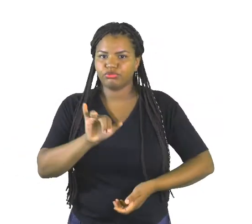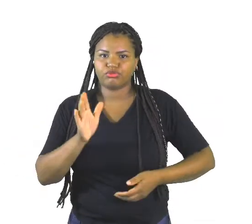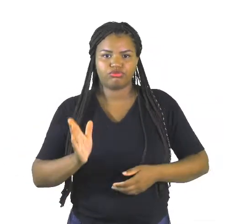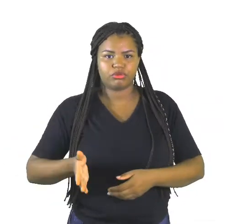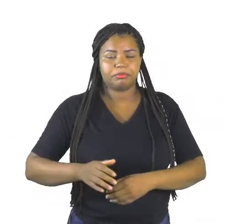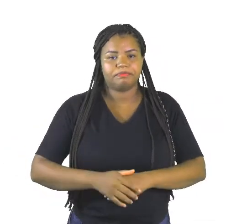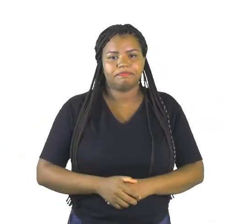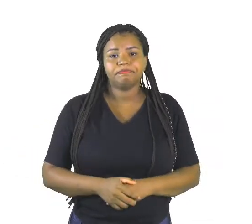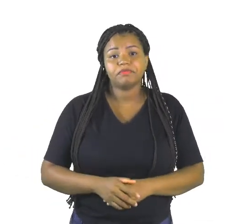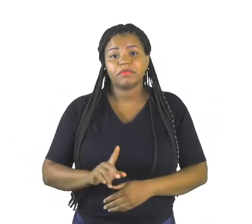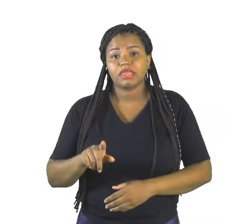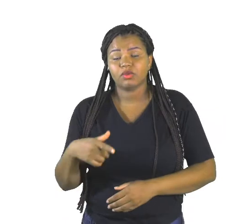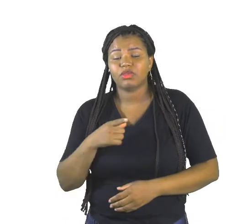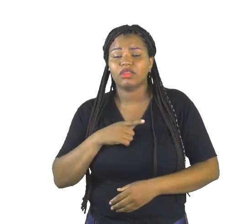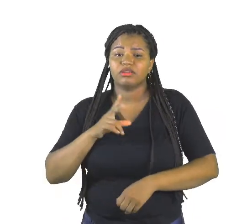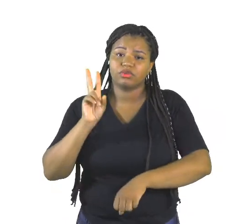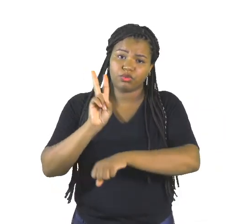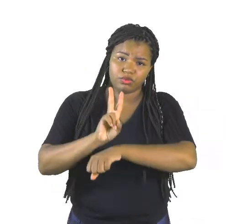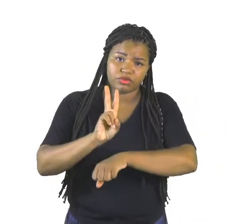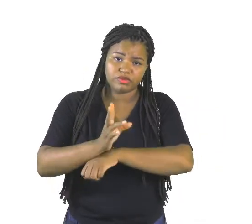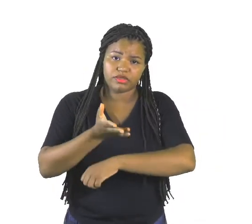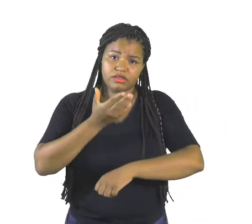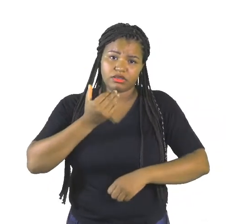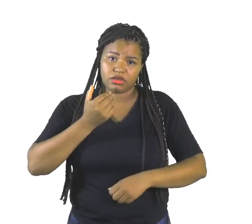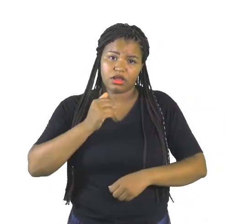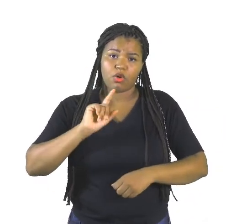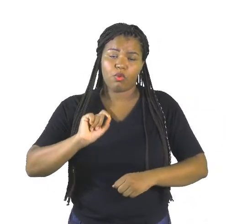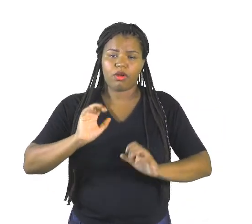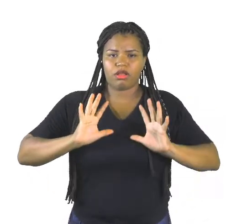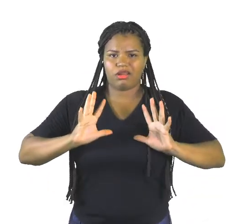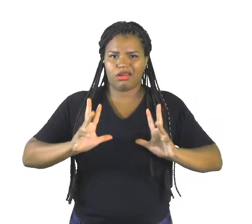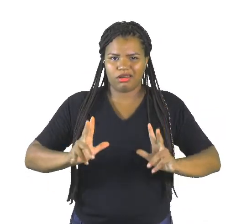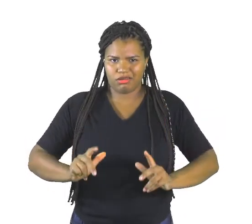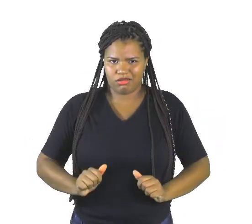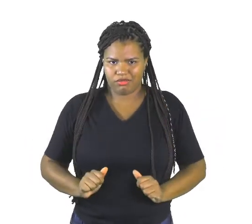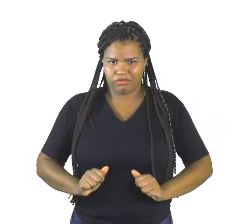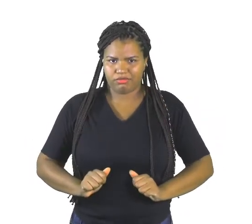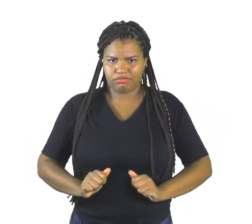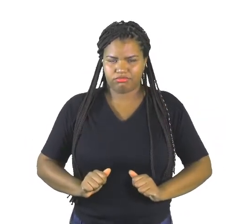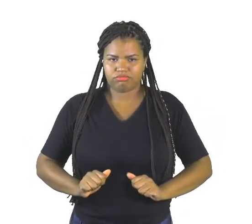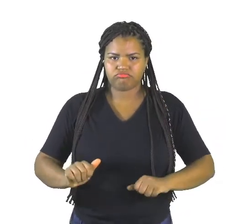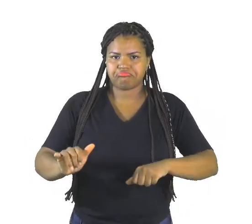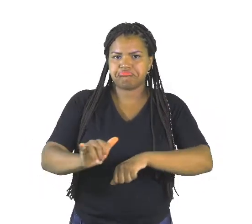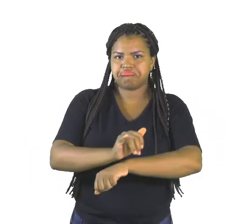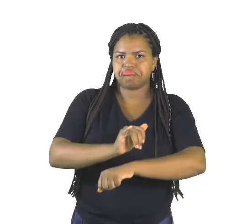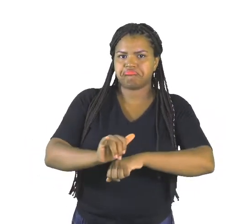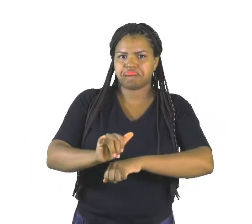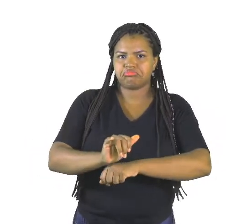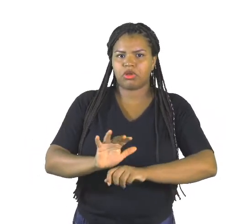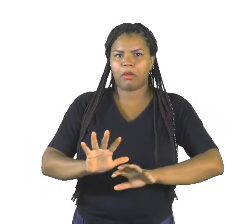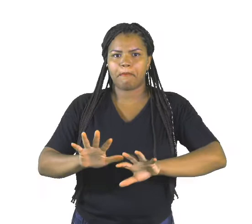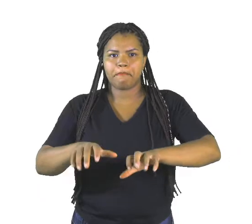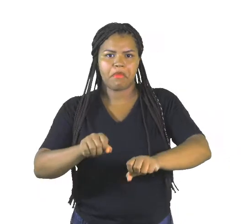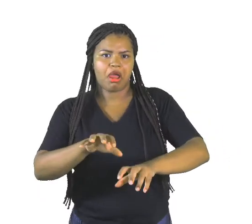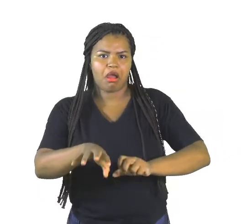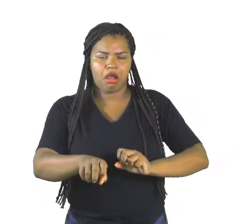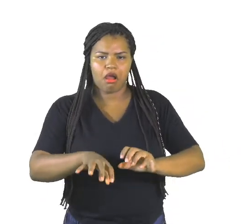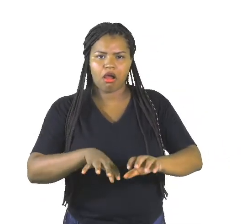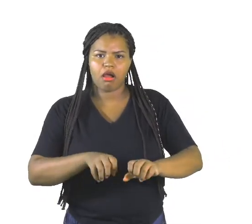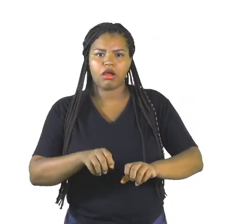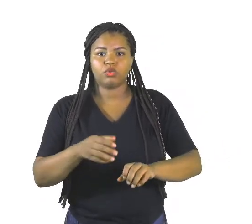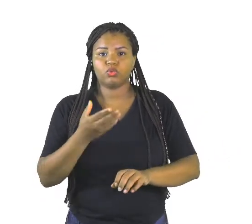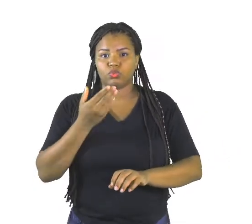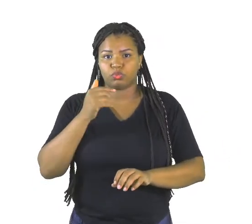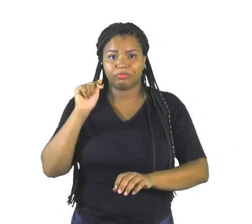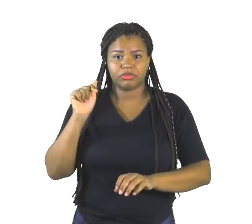na nossa conservação dos alimentos, a higiene, técnicas de manuseio desse alimento,